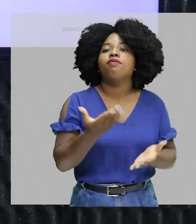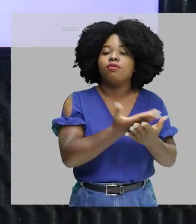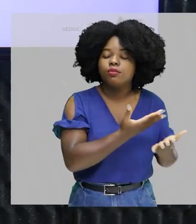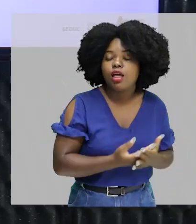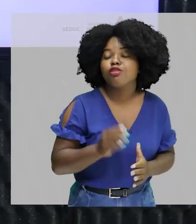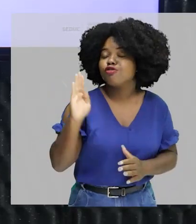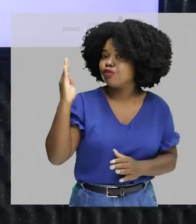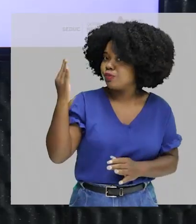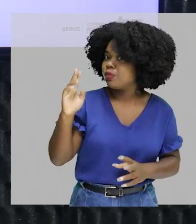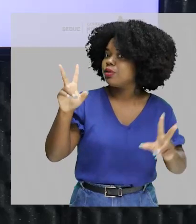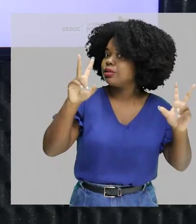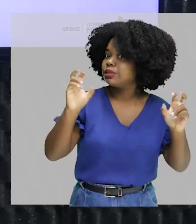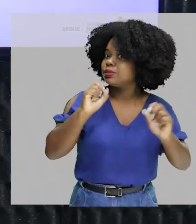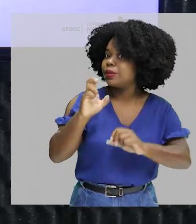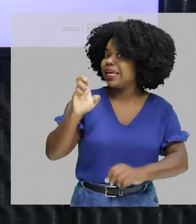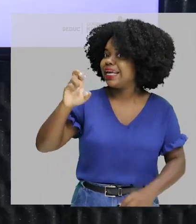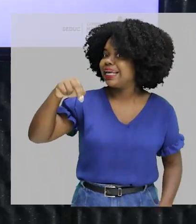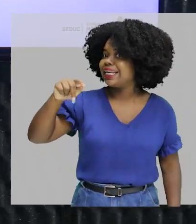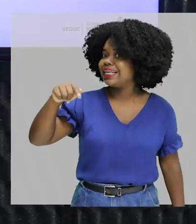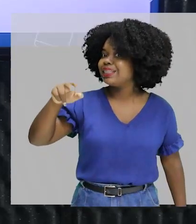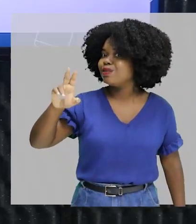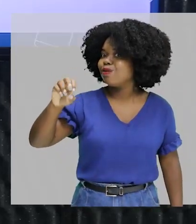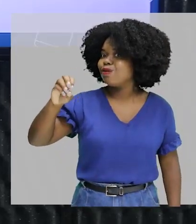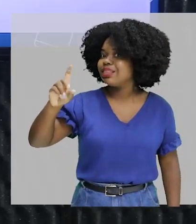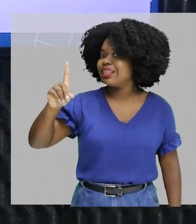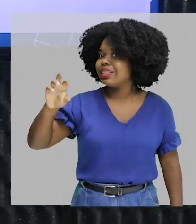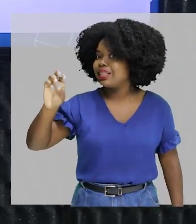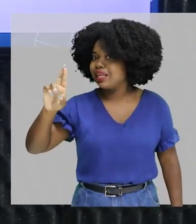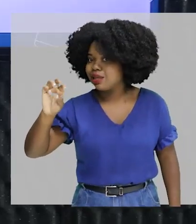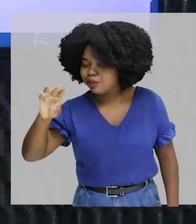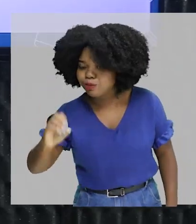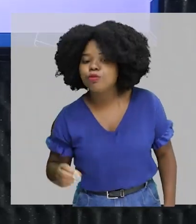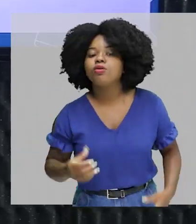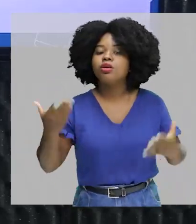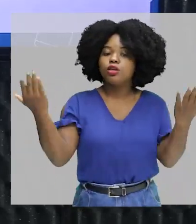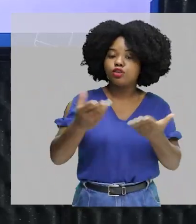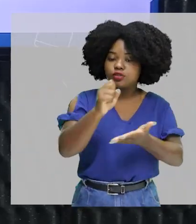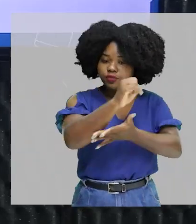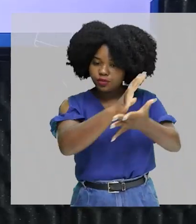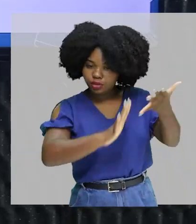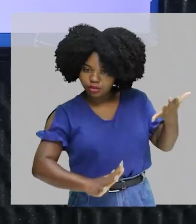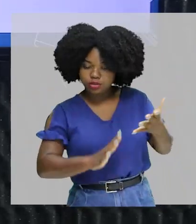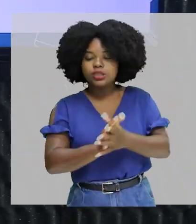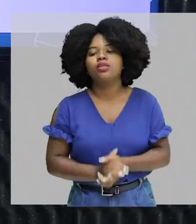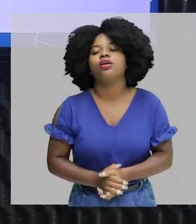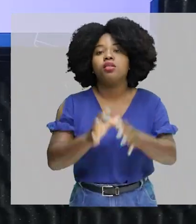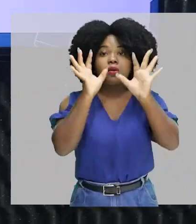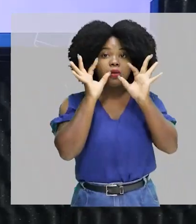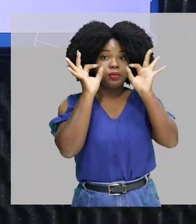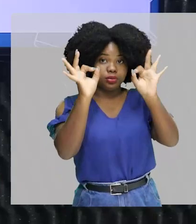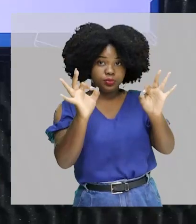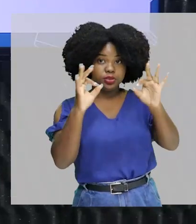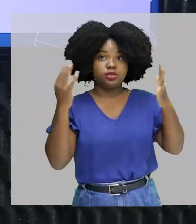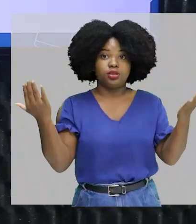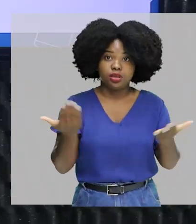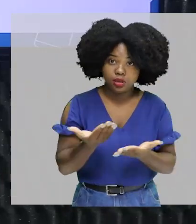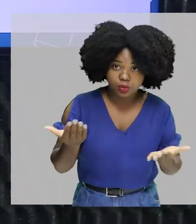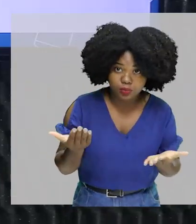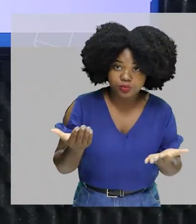aula de biologia falando sobre equinodermos. Agora vamos responder algumas questões. Então preste atenção que você vai ver agora